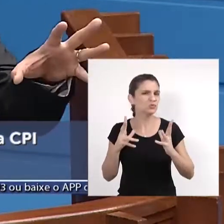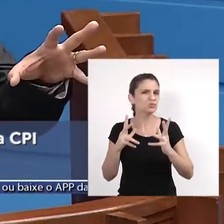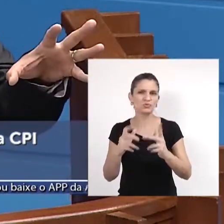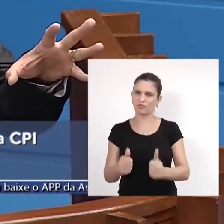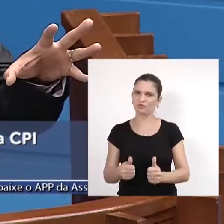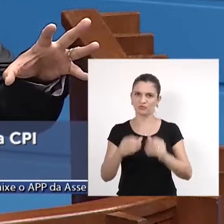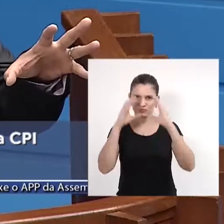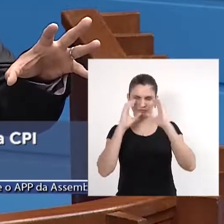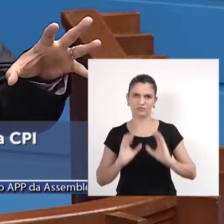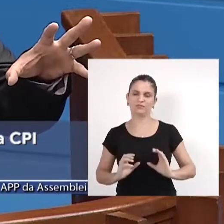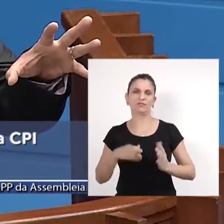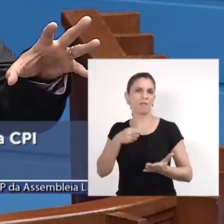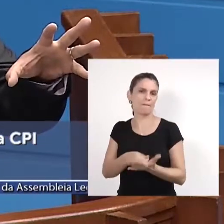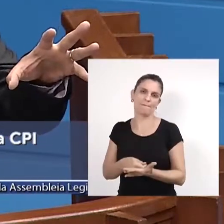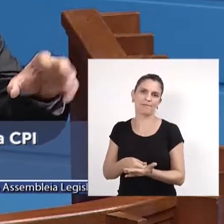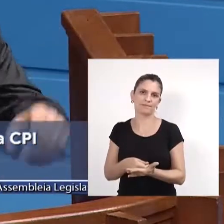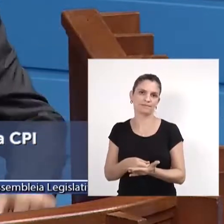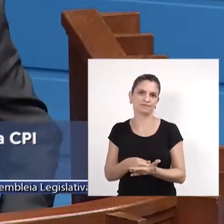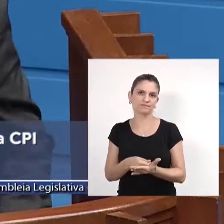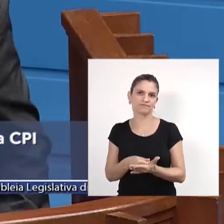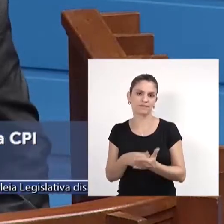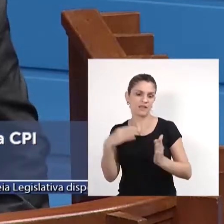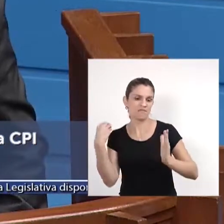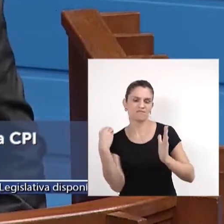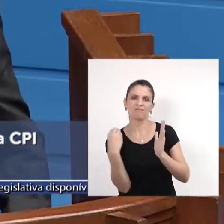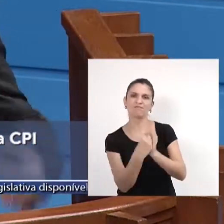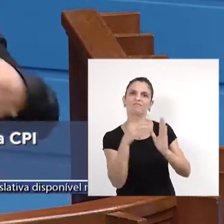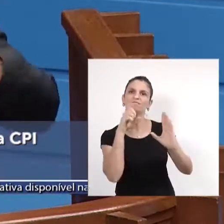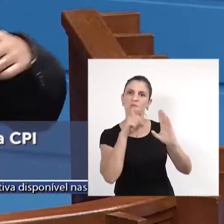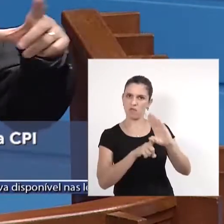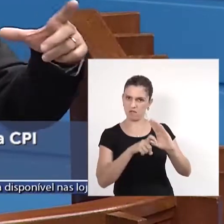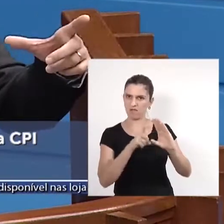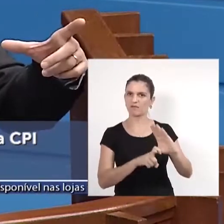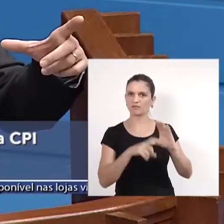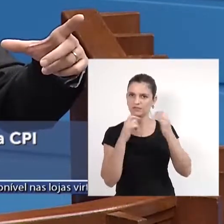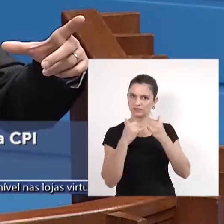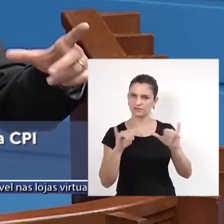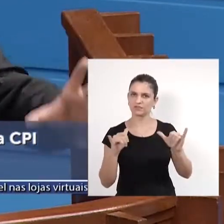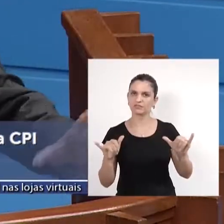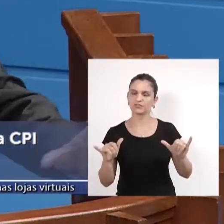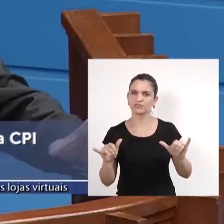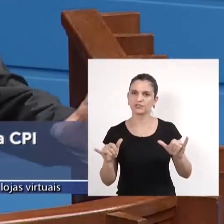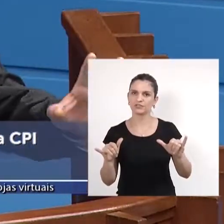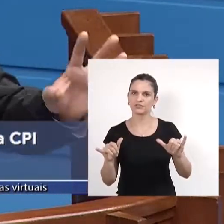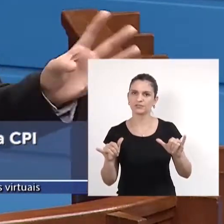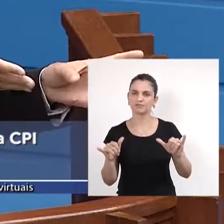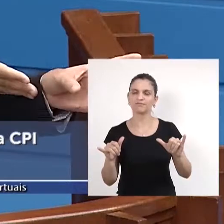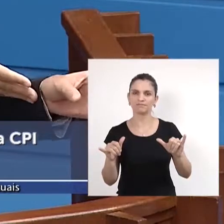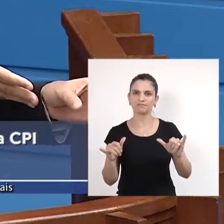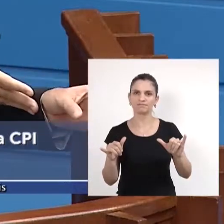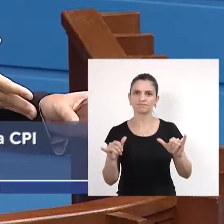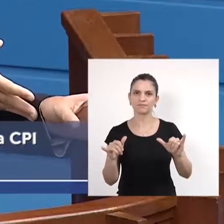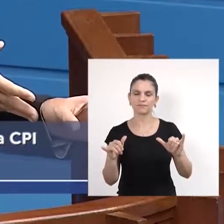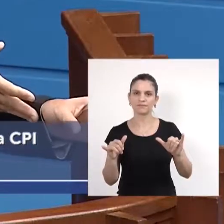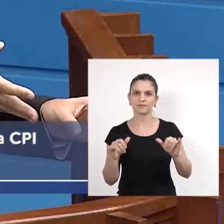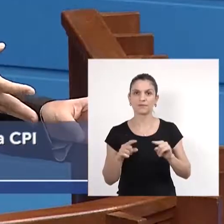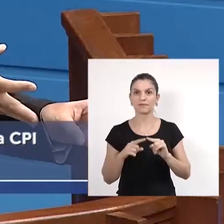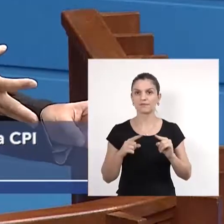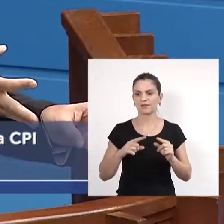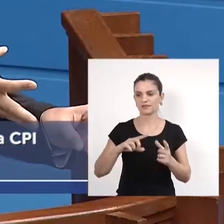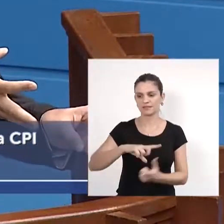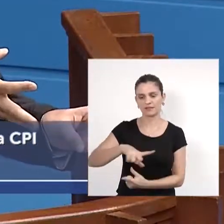na nossa conta. Uma pessoa rouba a energia, nós pagamos a conta. Só que a Energisa entra na